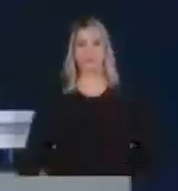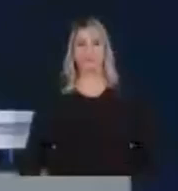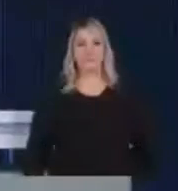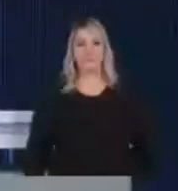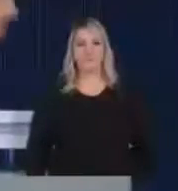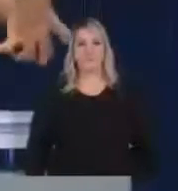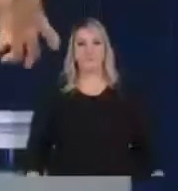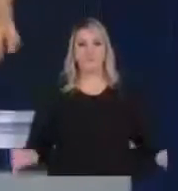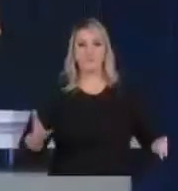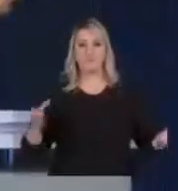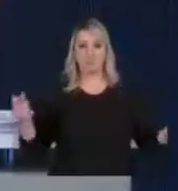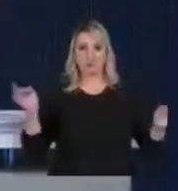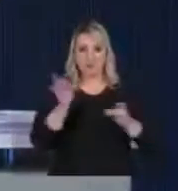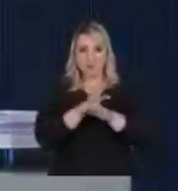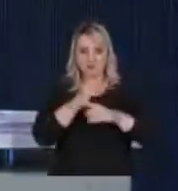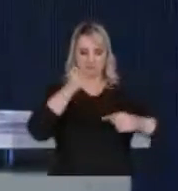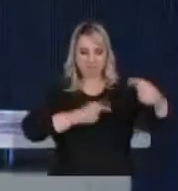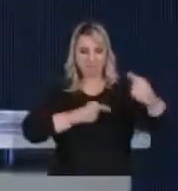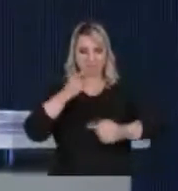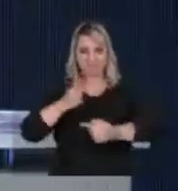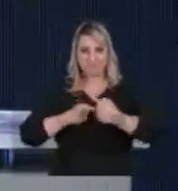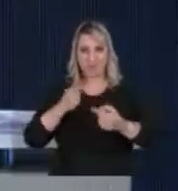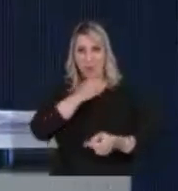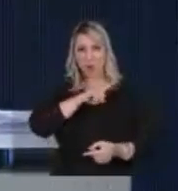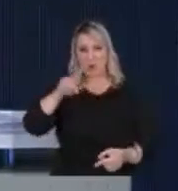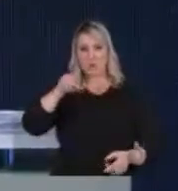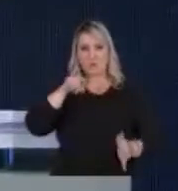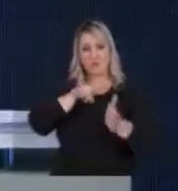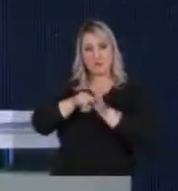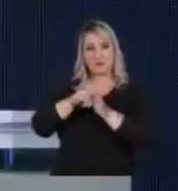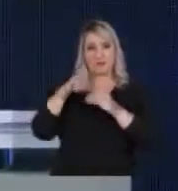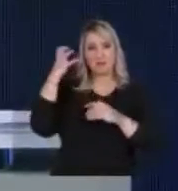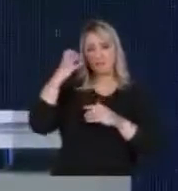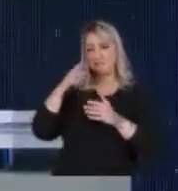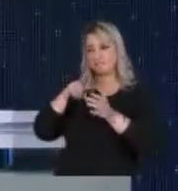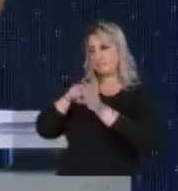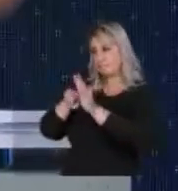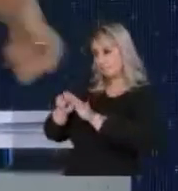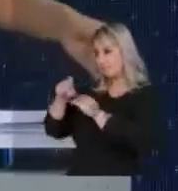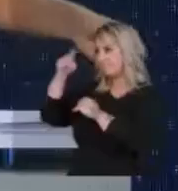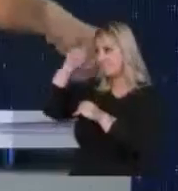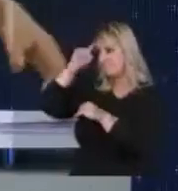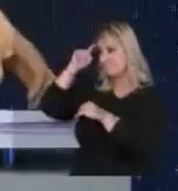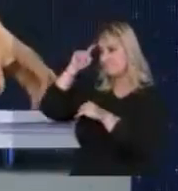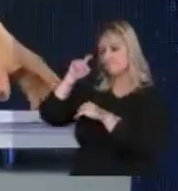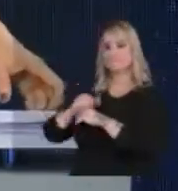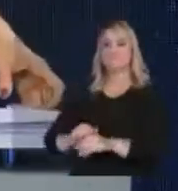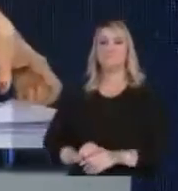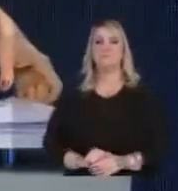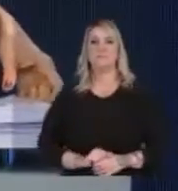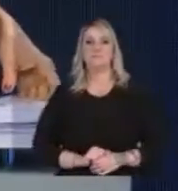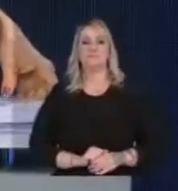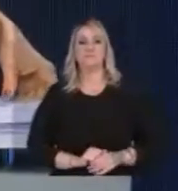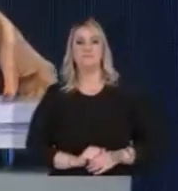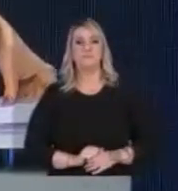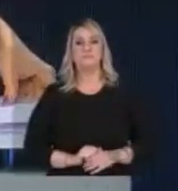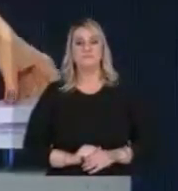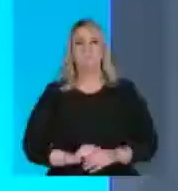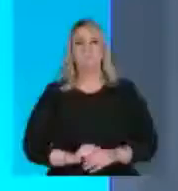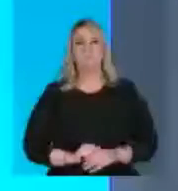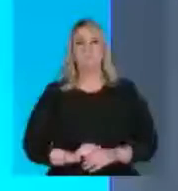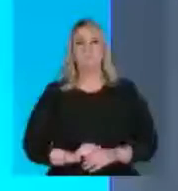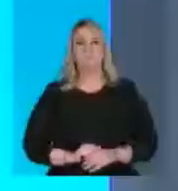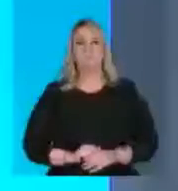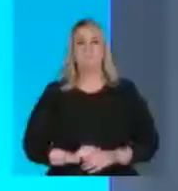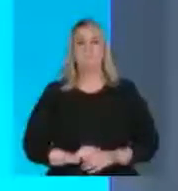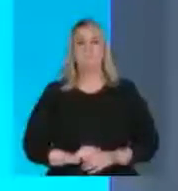para encerrar esta rodada de confronto entre os candidatos à última pergunta é jandira feghali necessariamente para o candidato marcelo crivella por favor